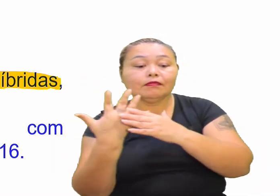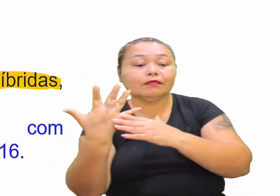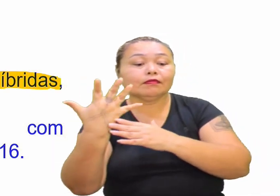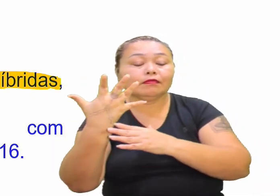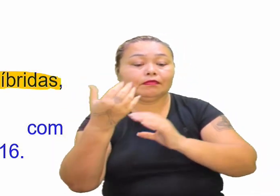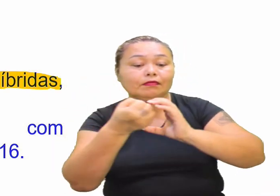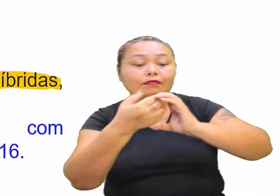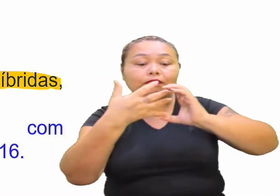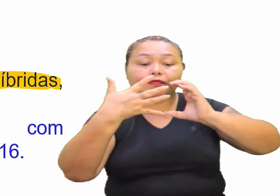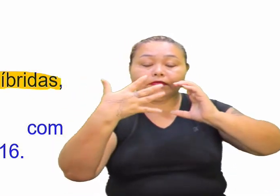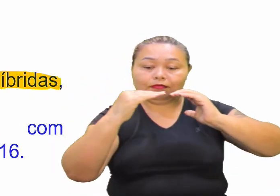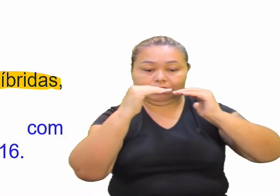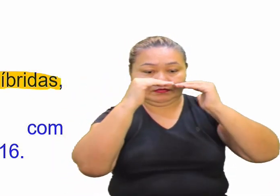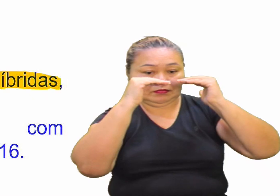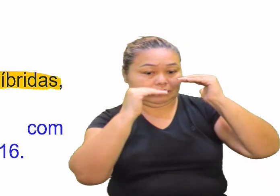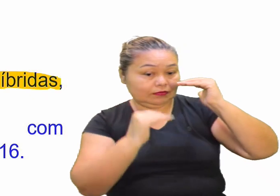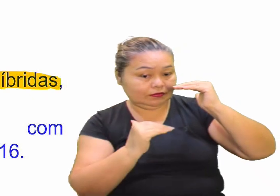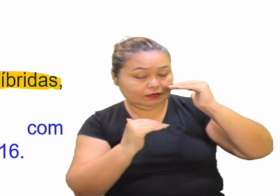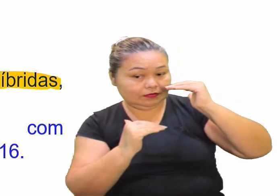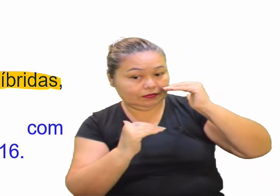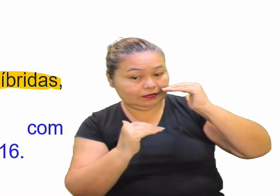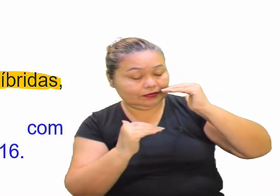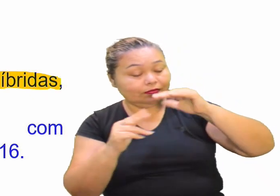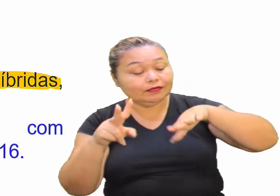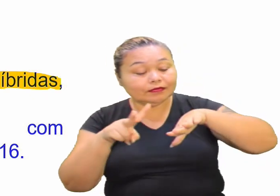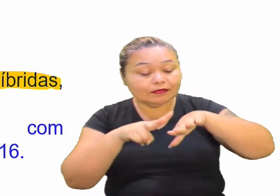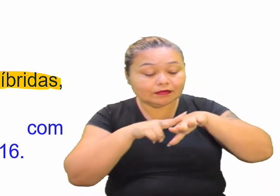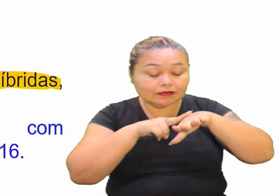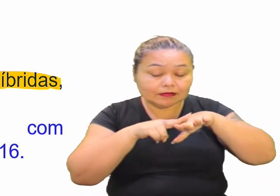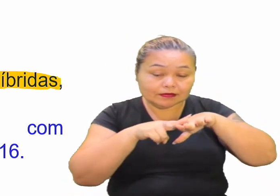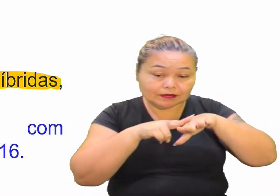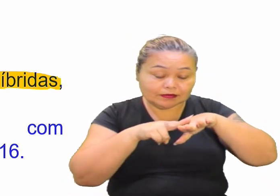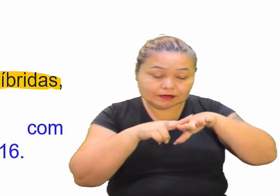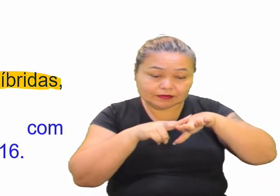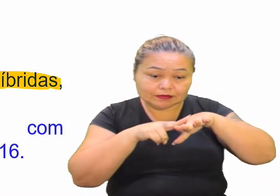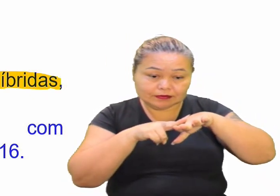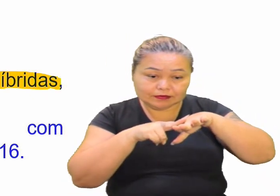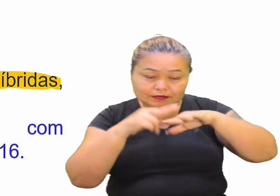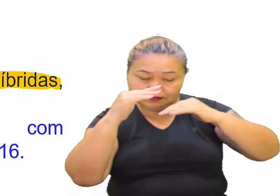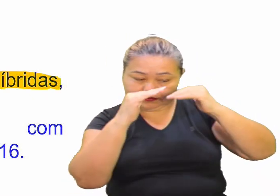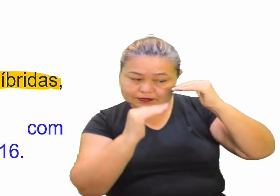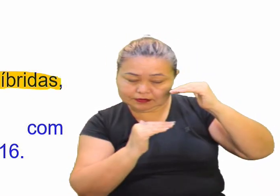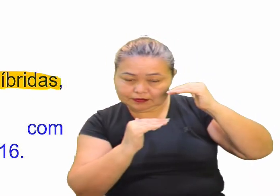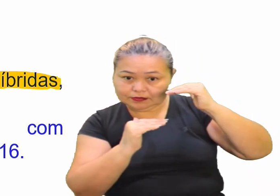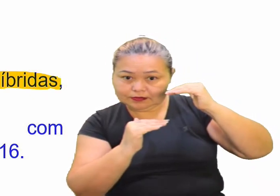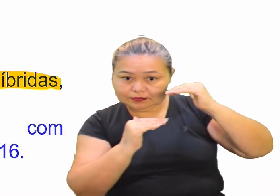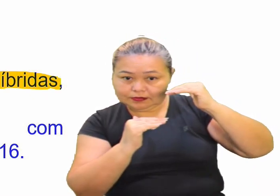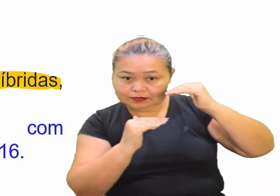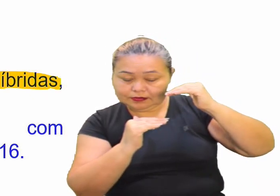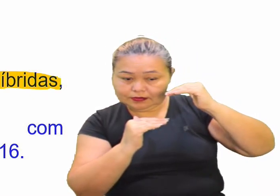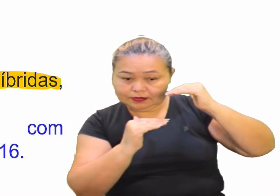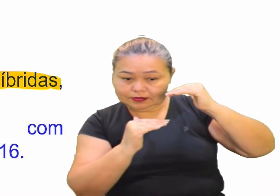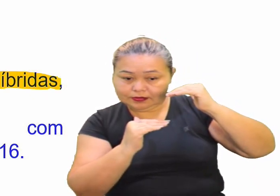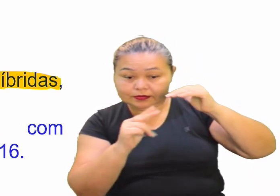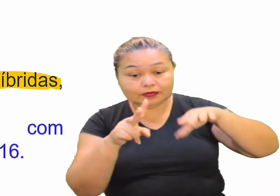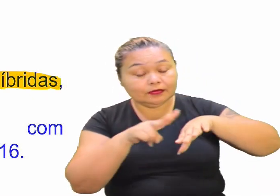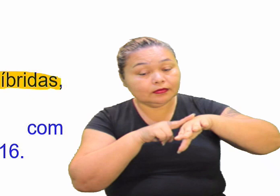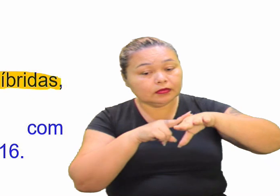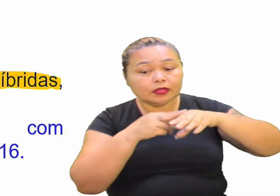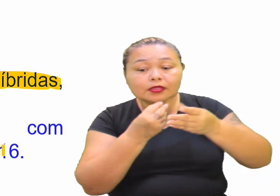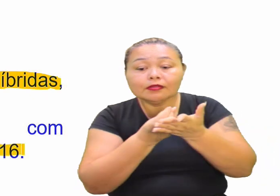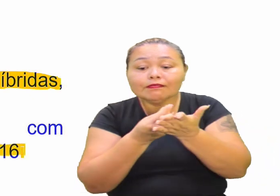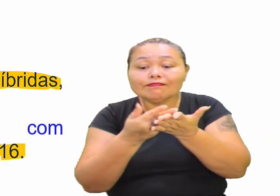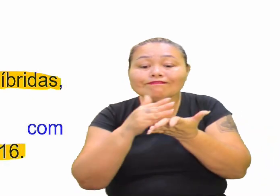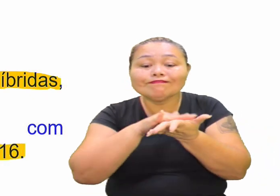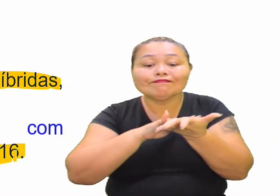plantas com as características recessivas, é o que se pede, verde